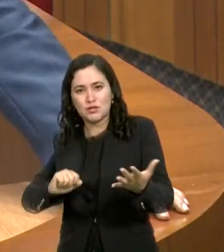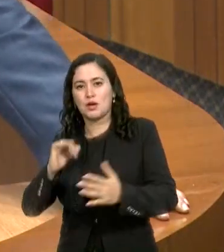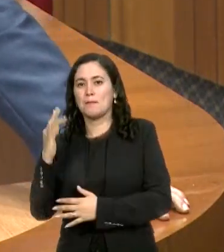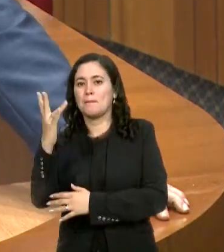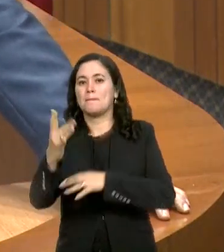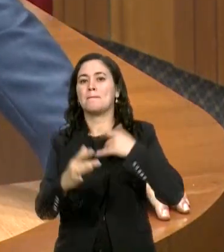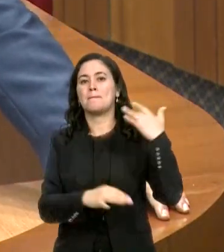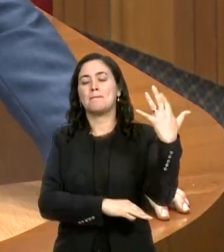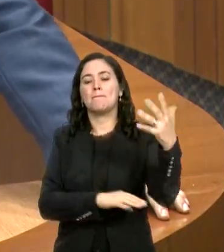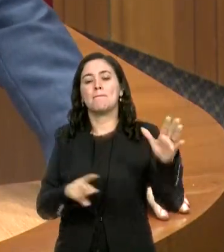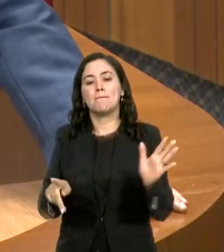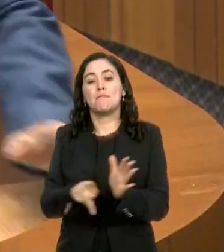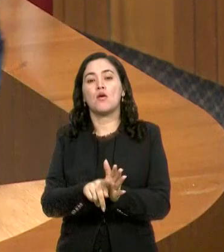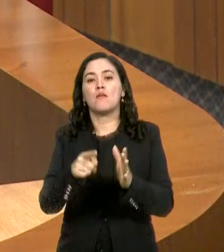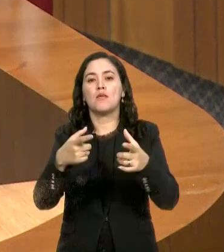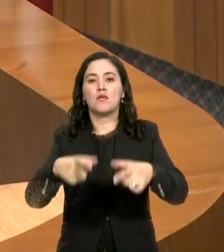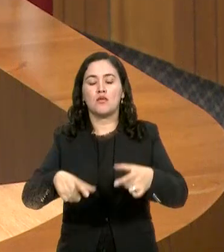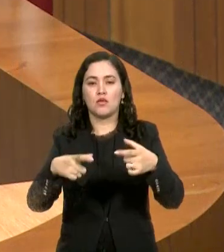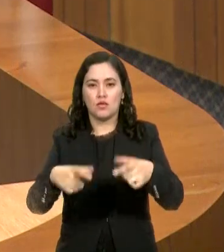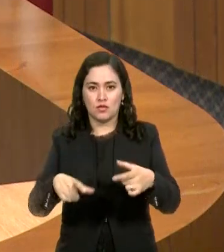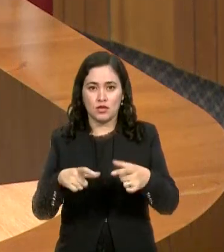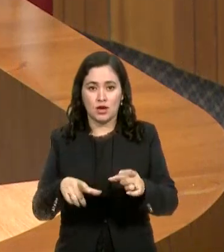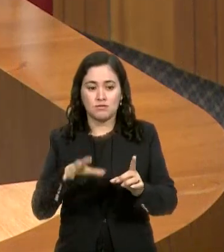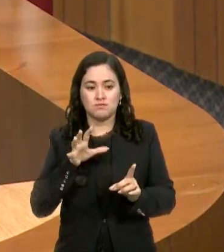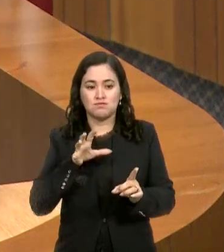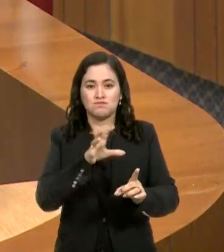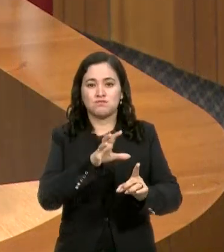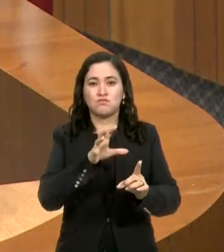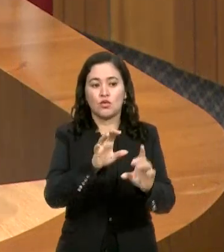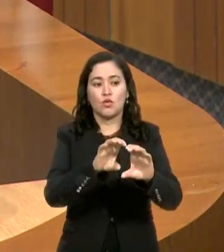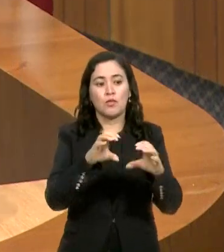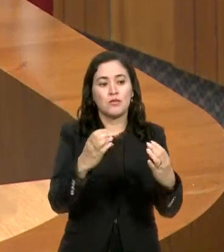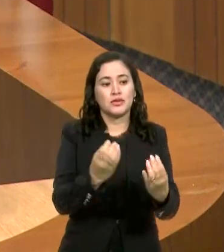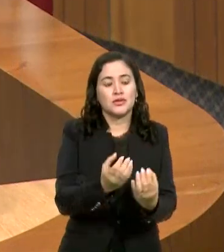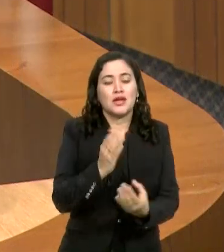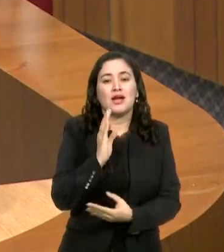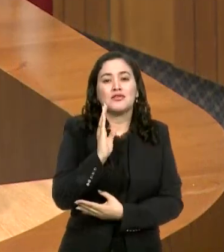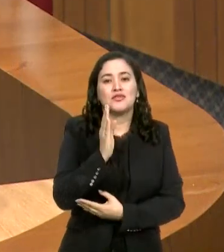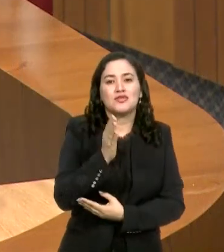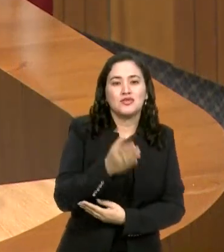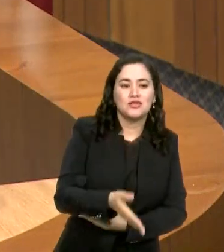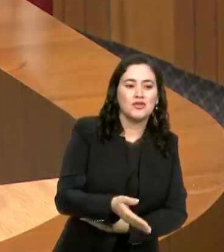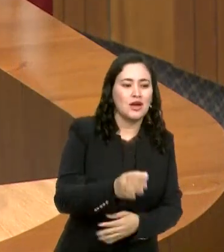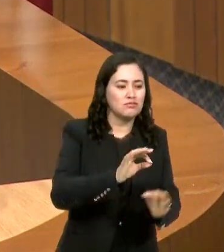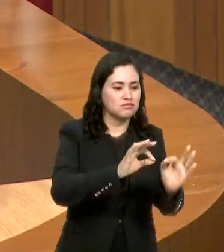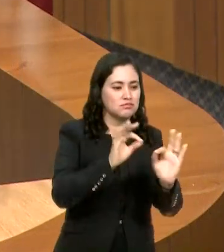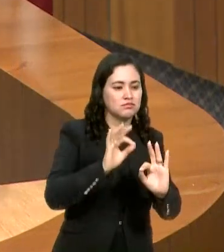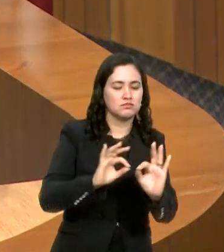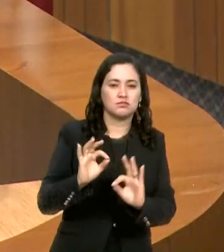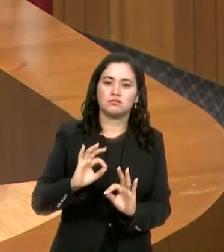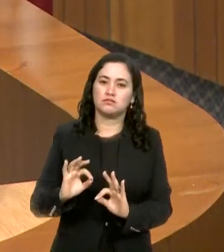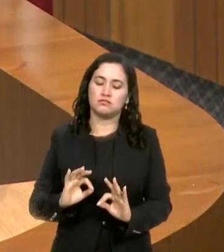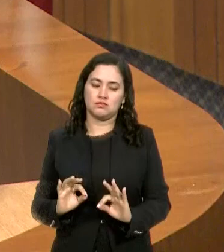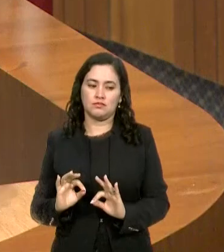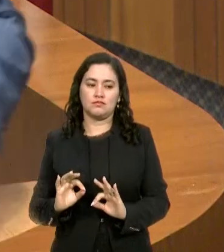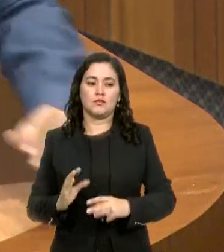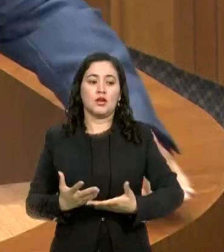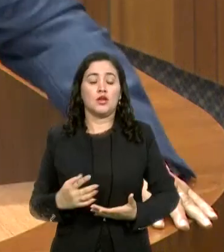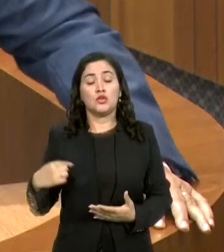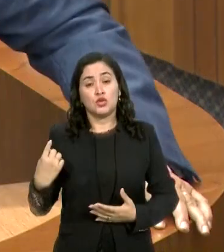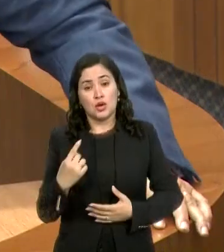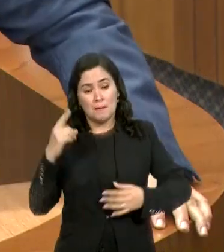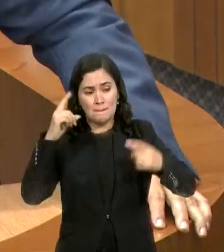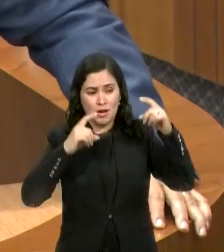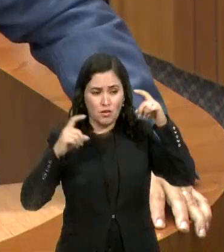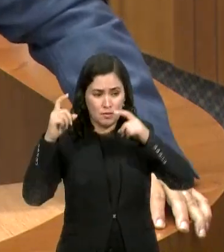já consolidadas. Basicamente, a nossa preocupação maior é o que vem acontecendo, deputado Ricardo Rios, no